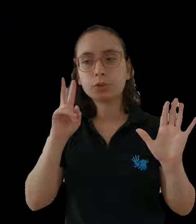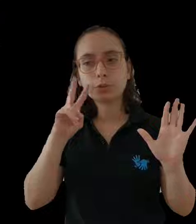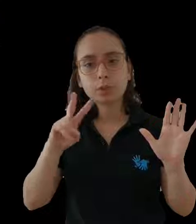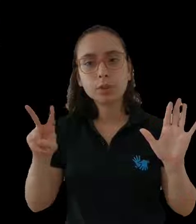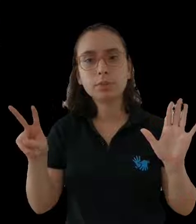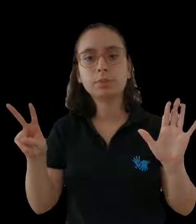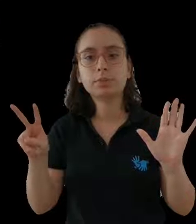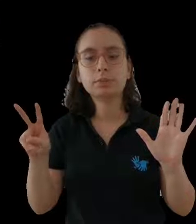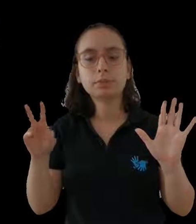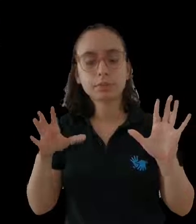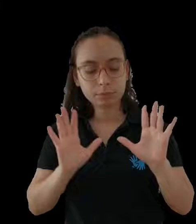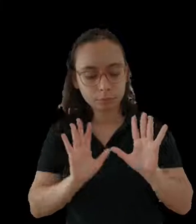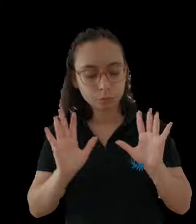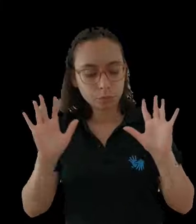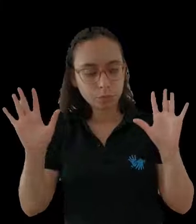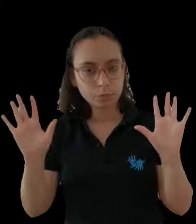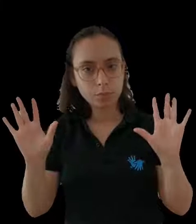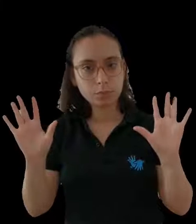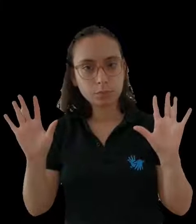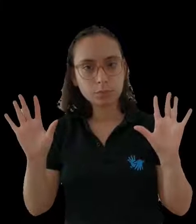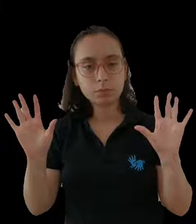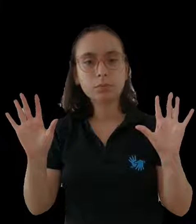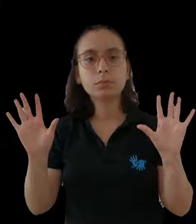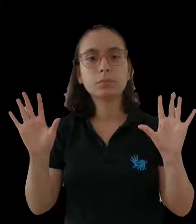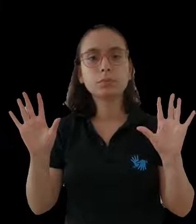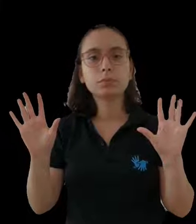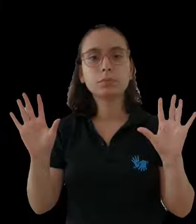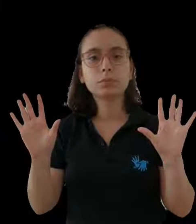Para as pessoas verem também. Ó, isso. Levanta um pouquinho.